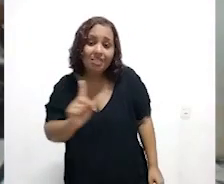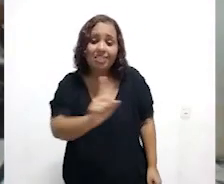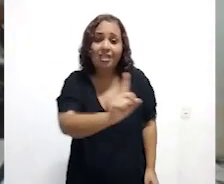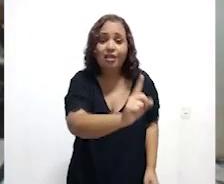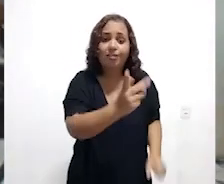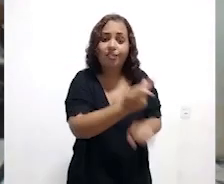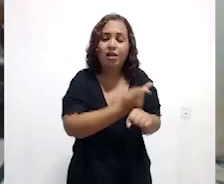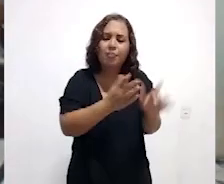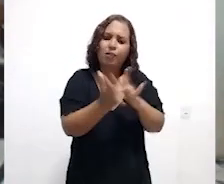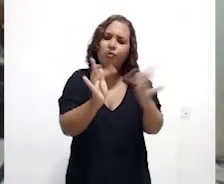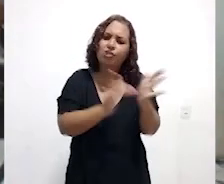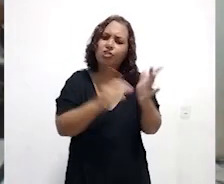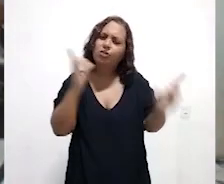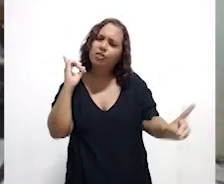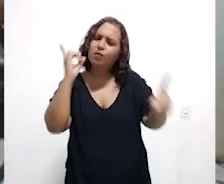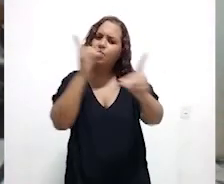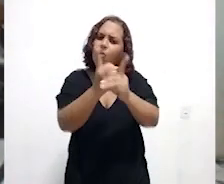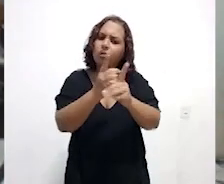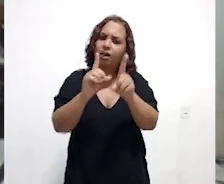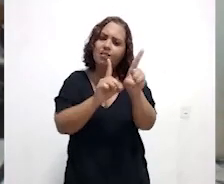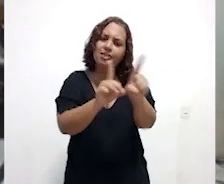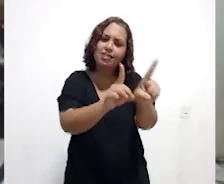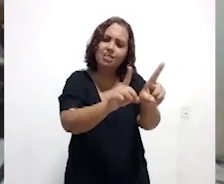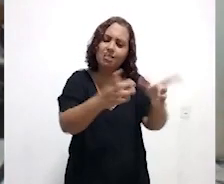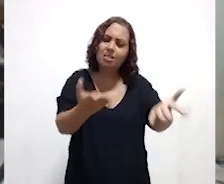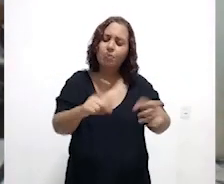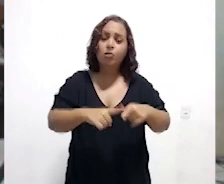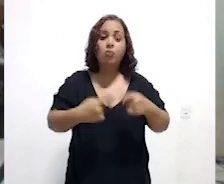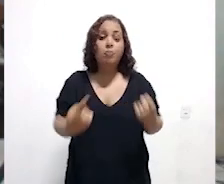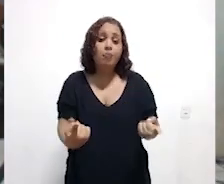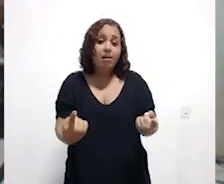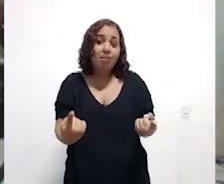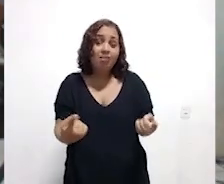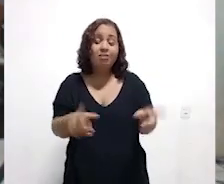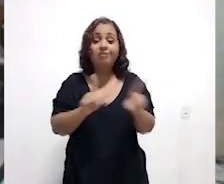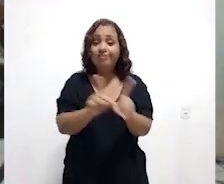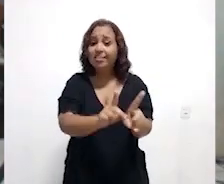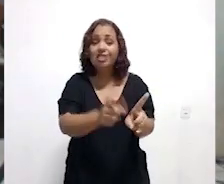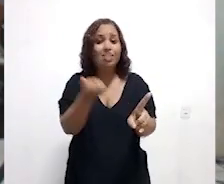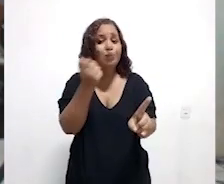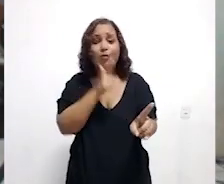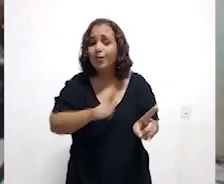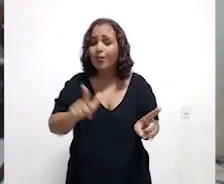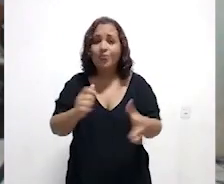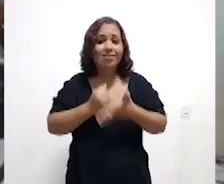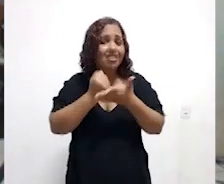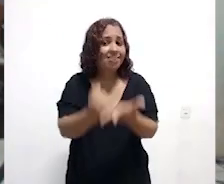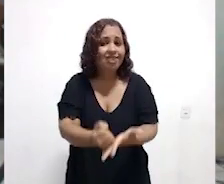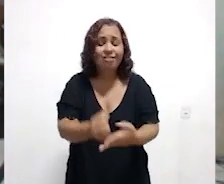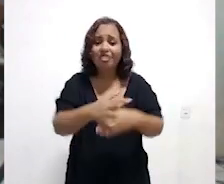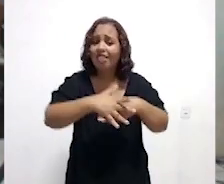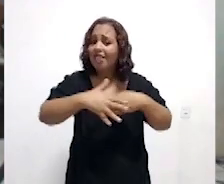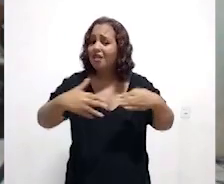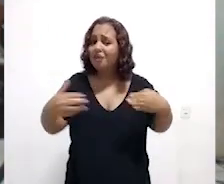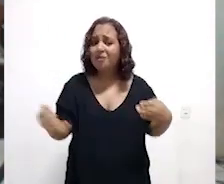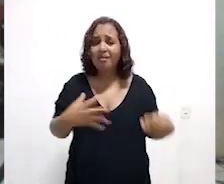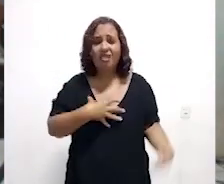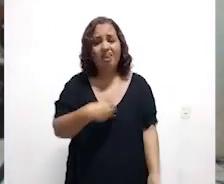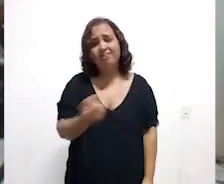seus discípulos, mas seus discípulos não conseguem curar o seu